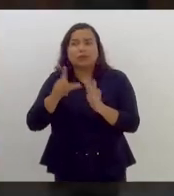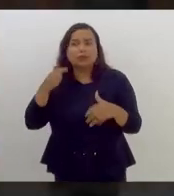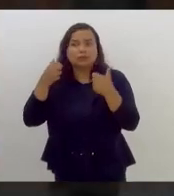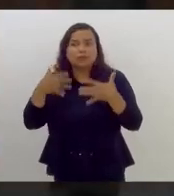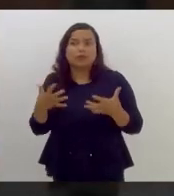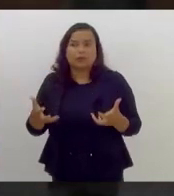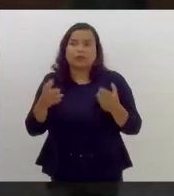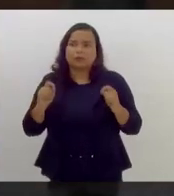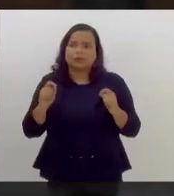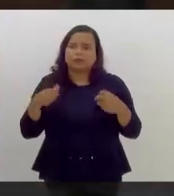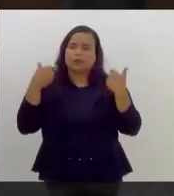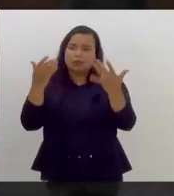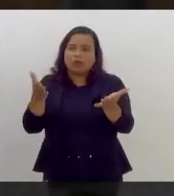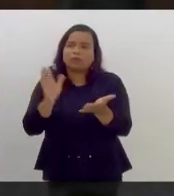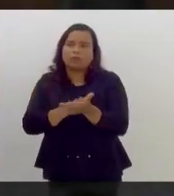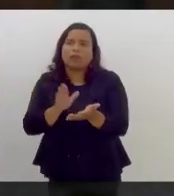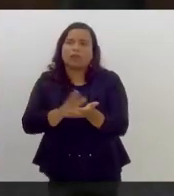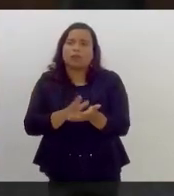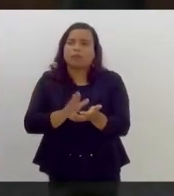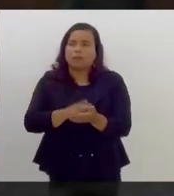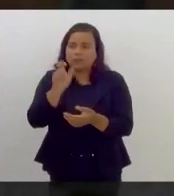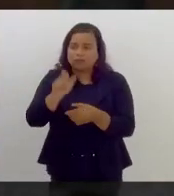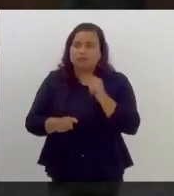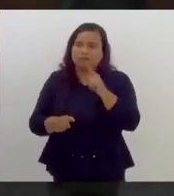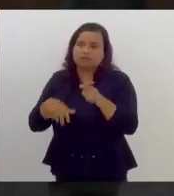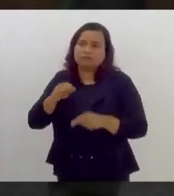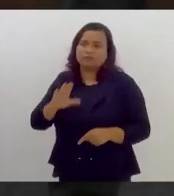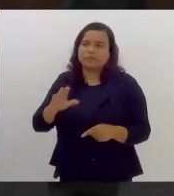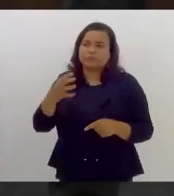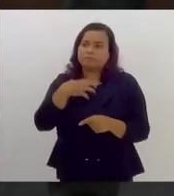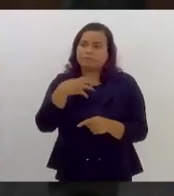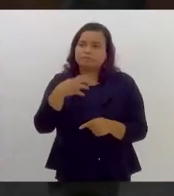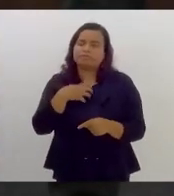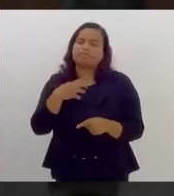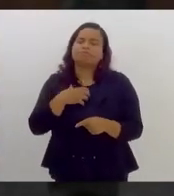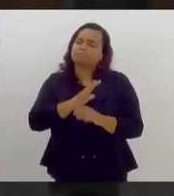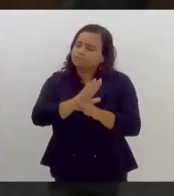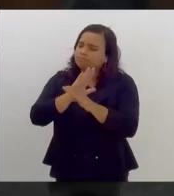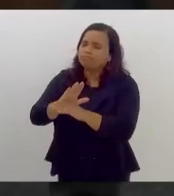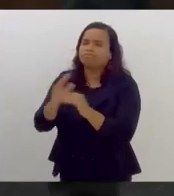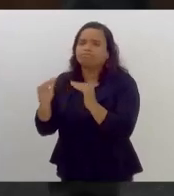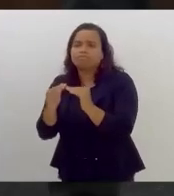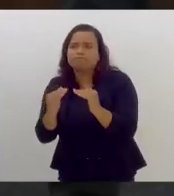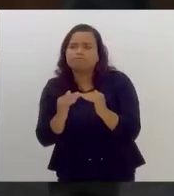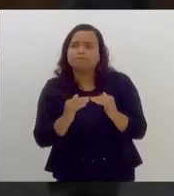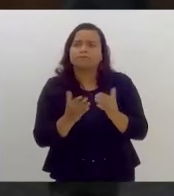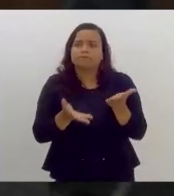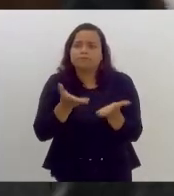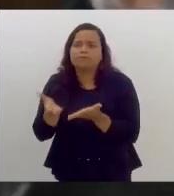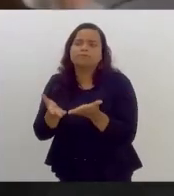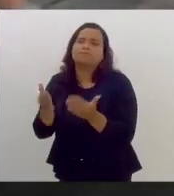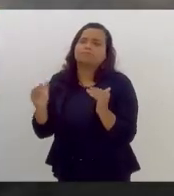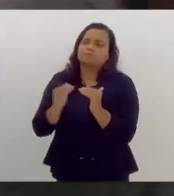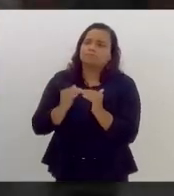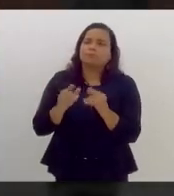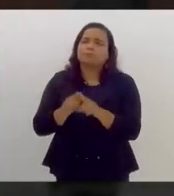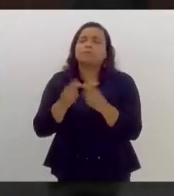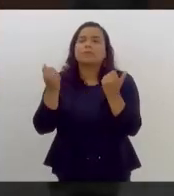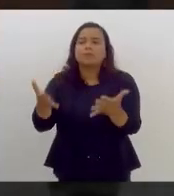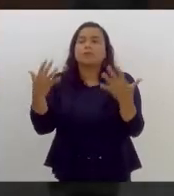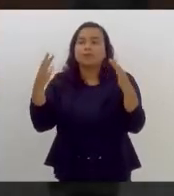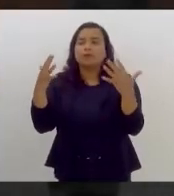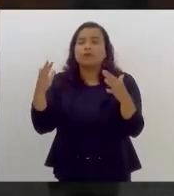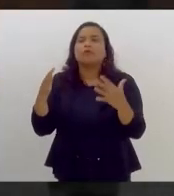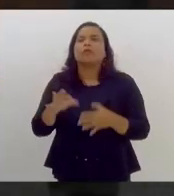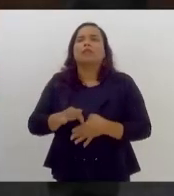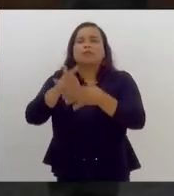quero parabenizar o senhor pelo seu espírito conciliador, parabenizar todos os líderes que participaram